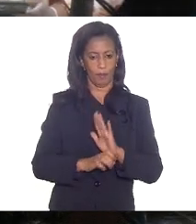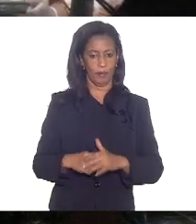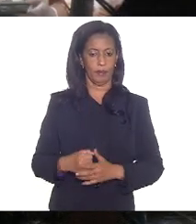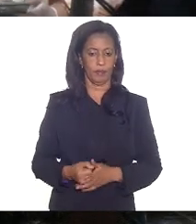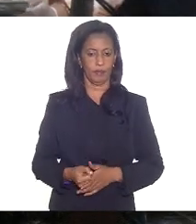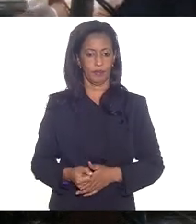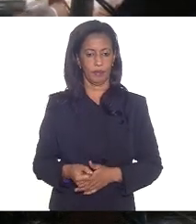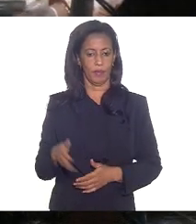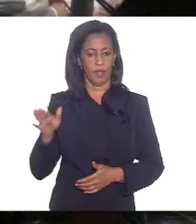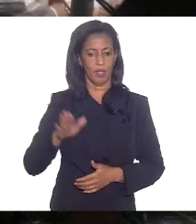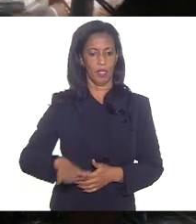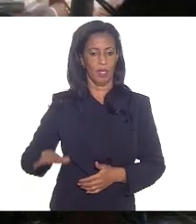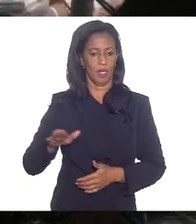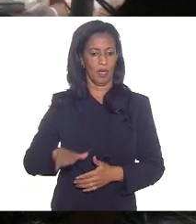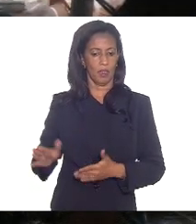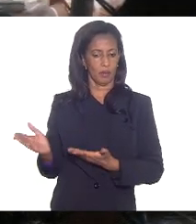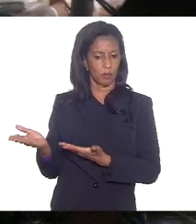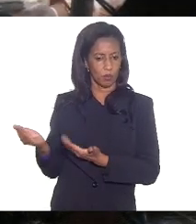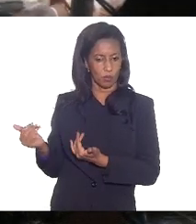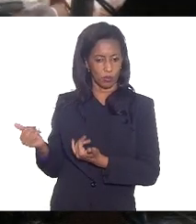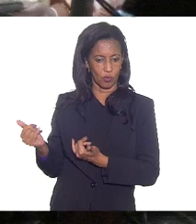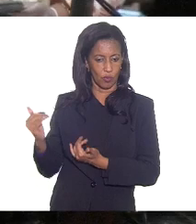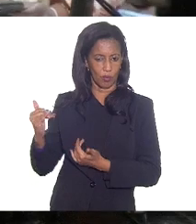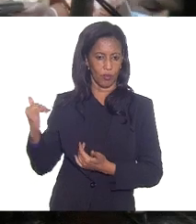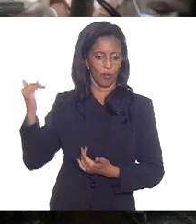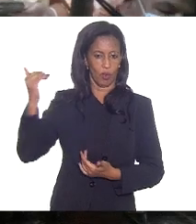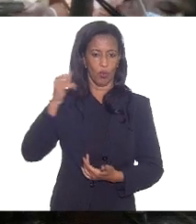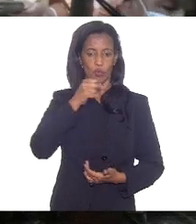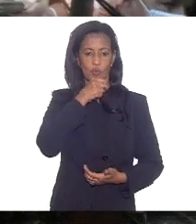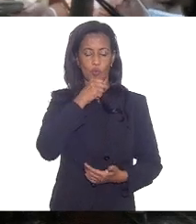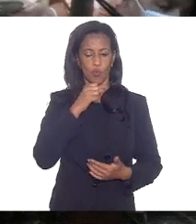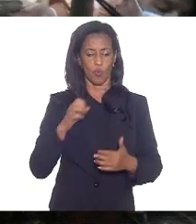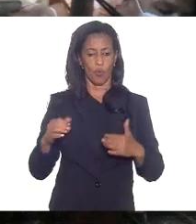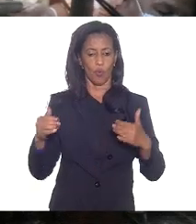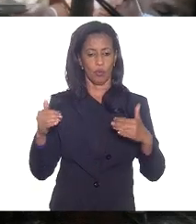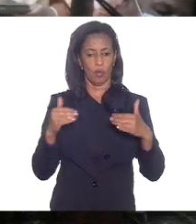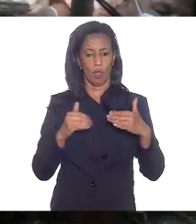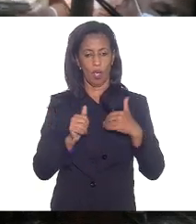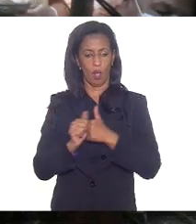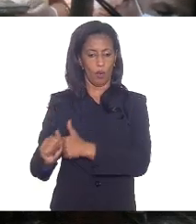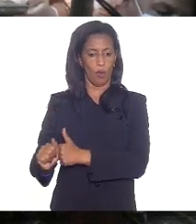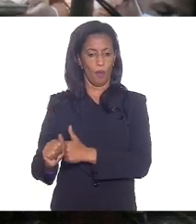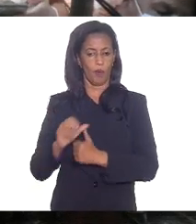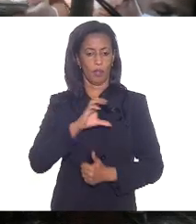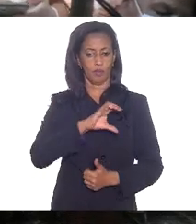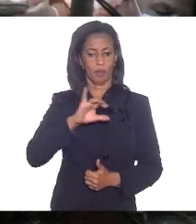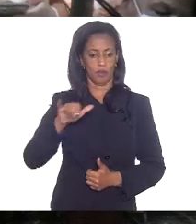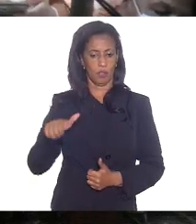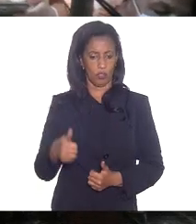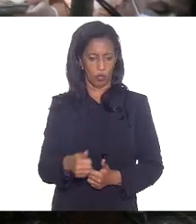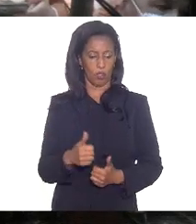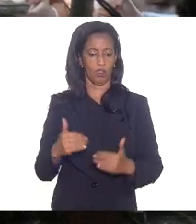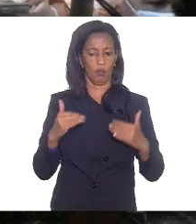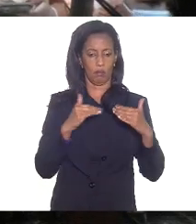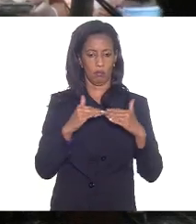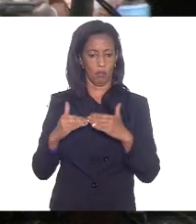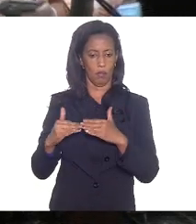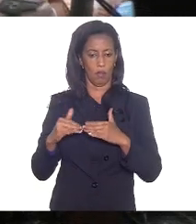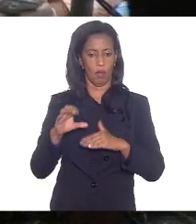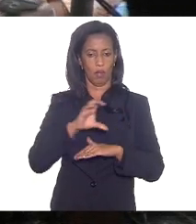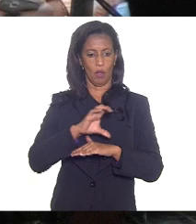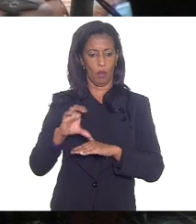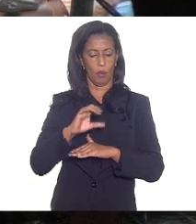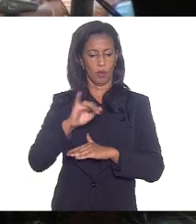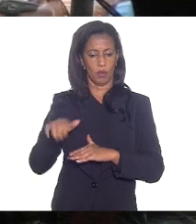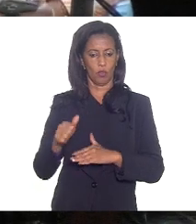de assunto da criança e do adolescente do idoso, favorável com a emenda da CCJ. Defesa do direito da mulher, favorável com a emenda da CCJ. De segurança pública e